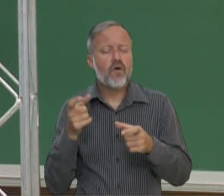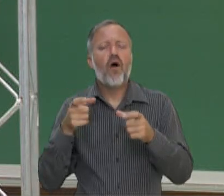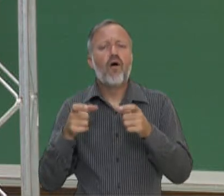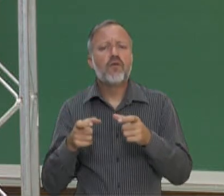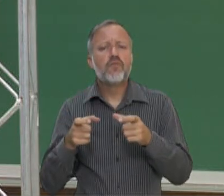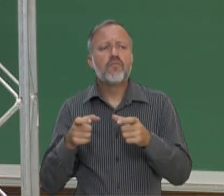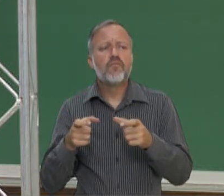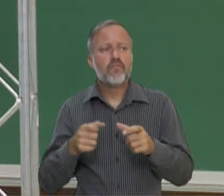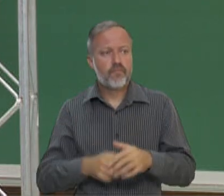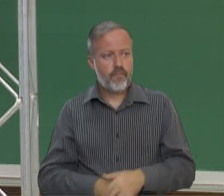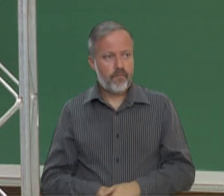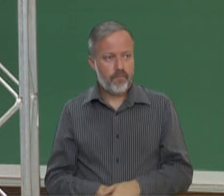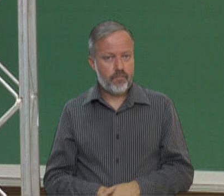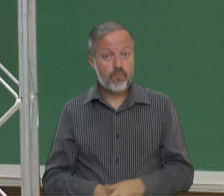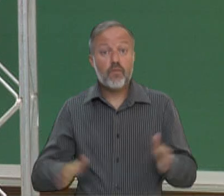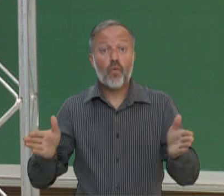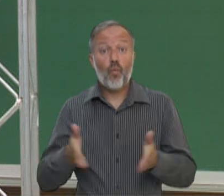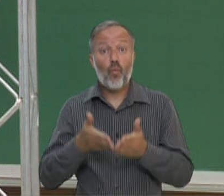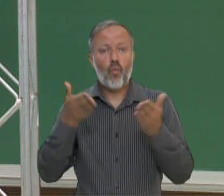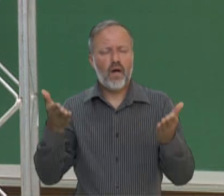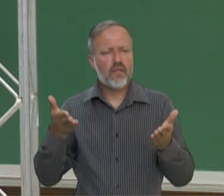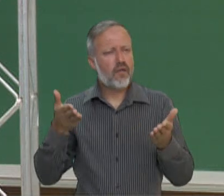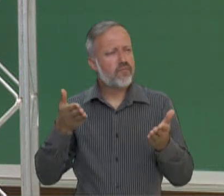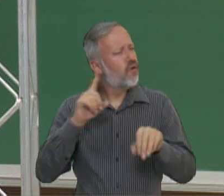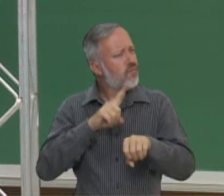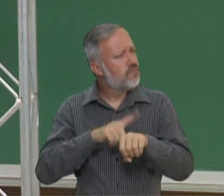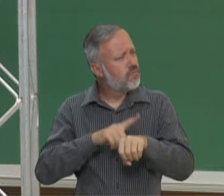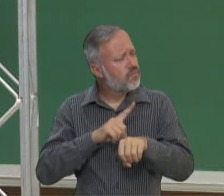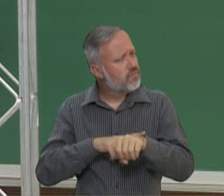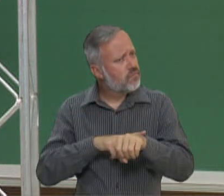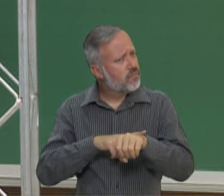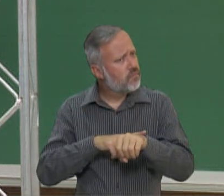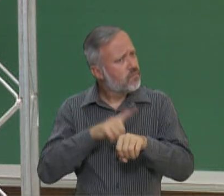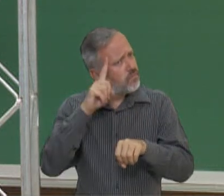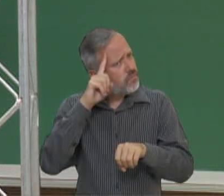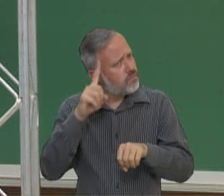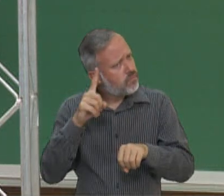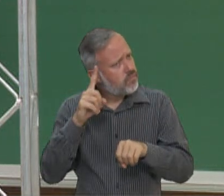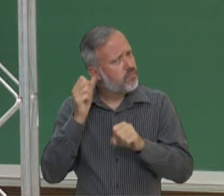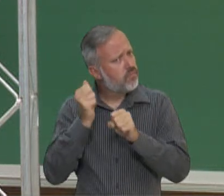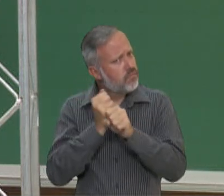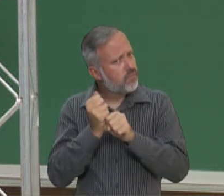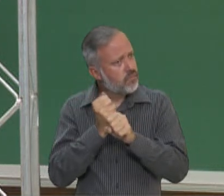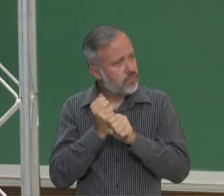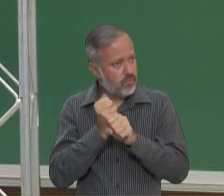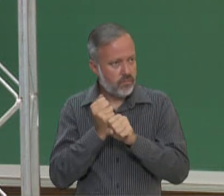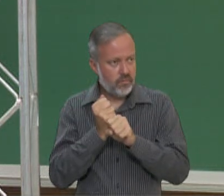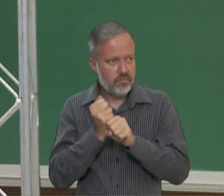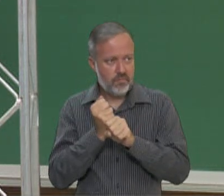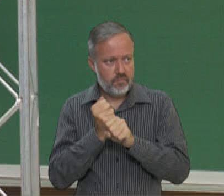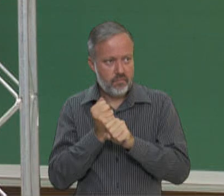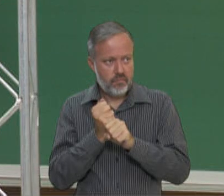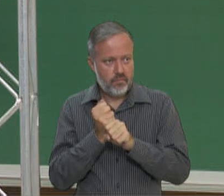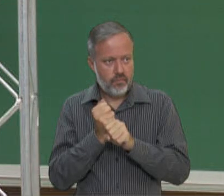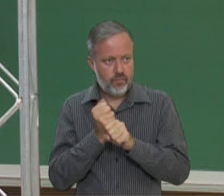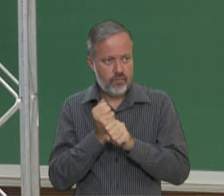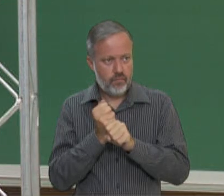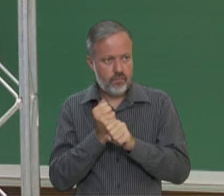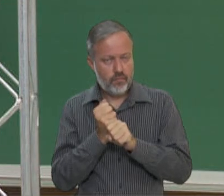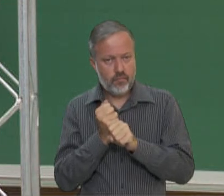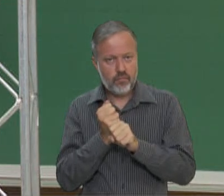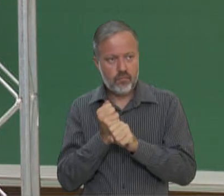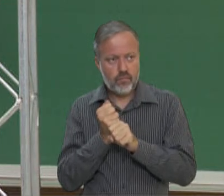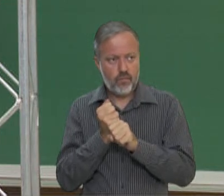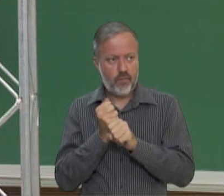deram. Quando? Situa a ação em um tempo. Quando, ou em português, quando, ele